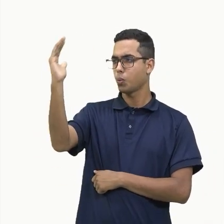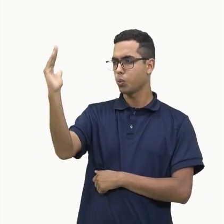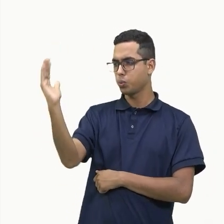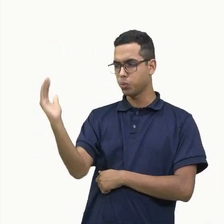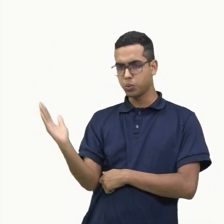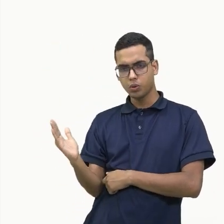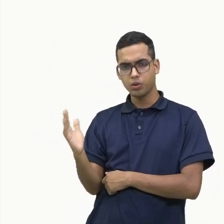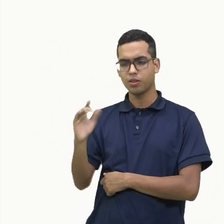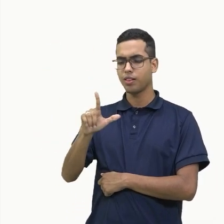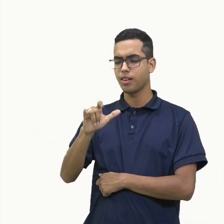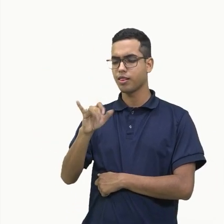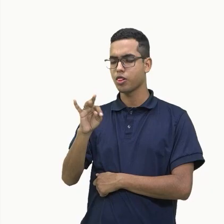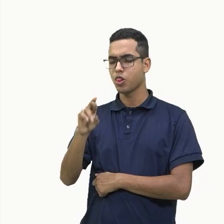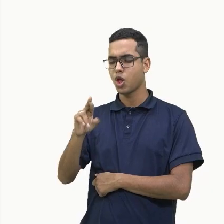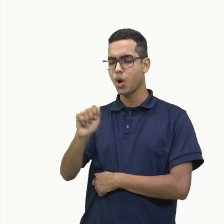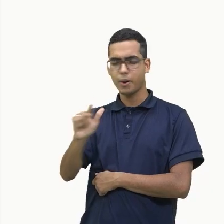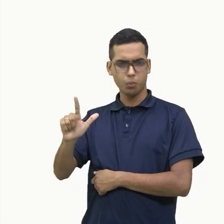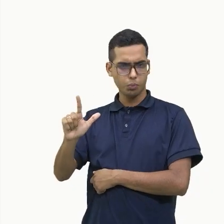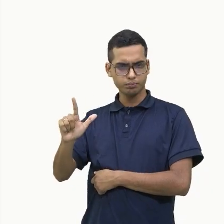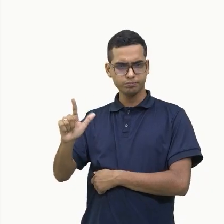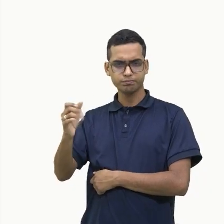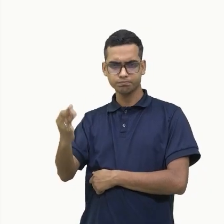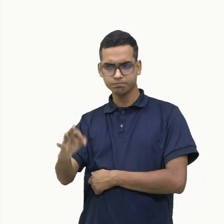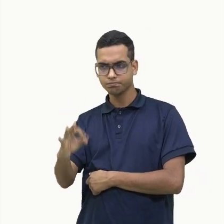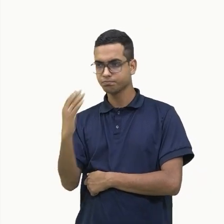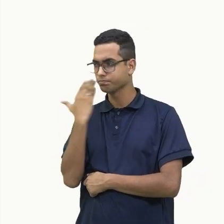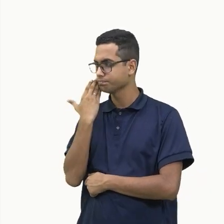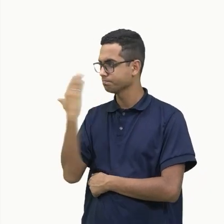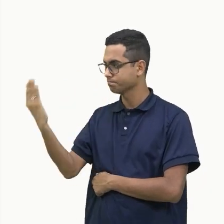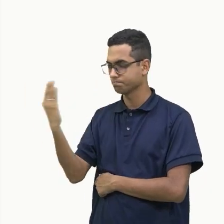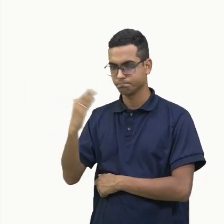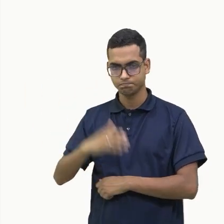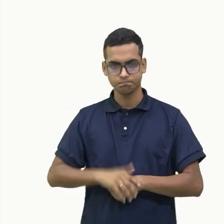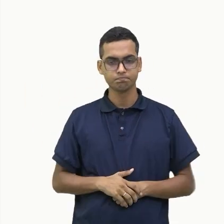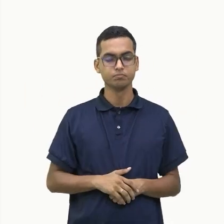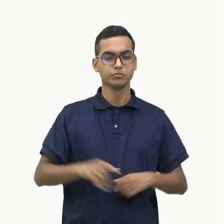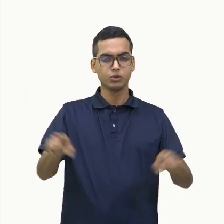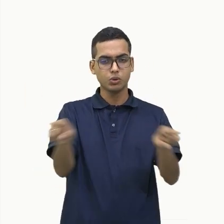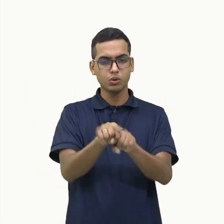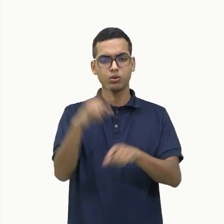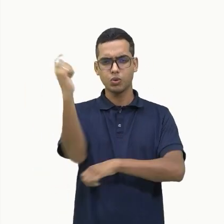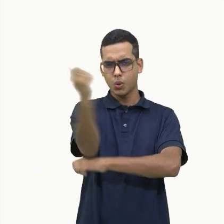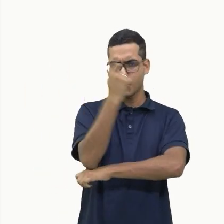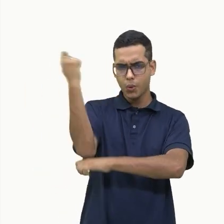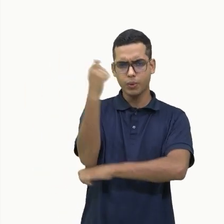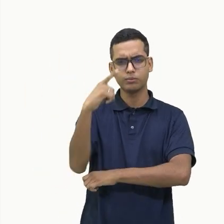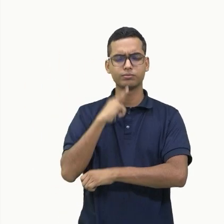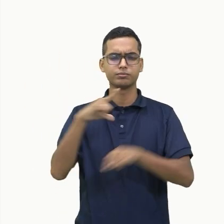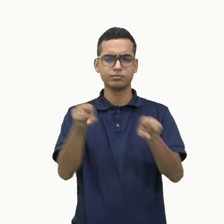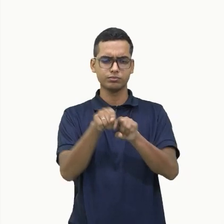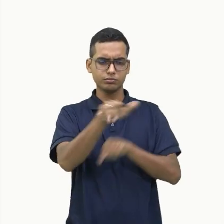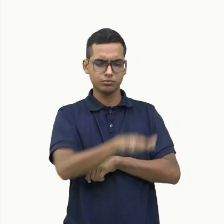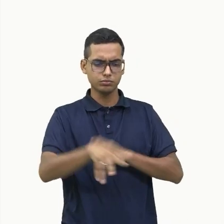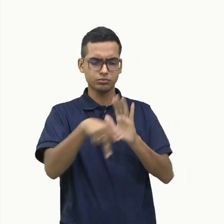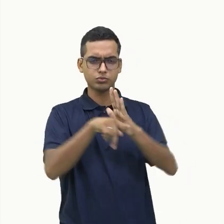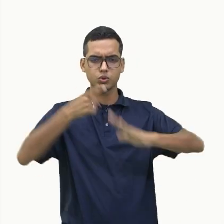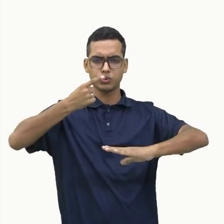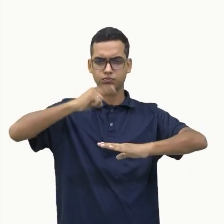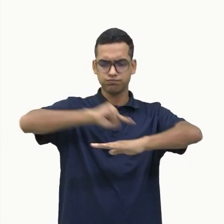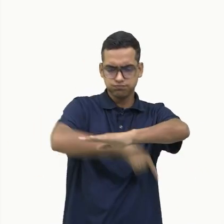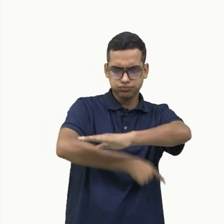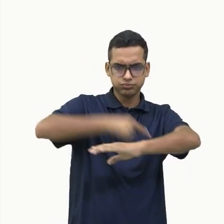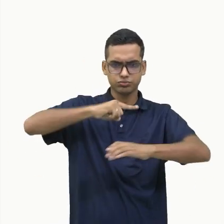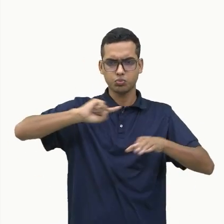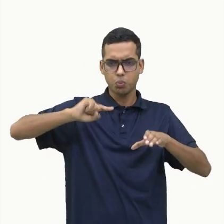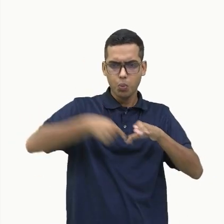acaba observando áreas, né, com esse destaque da extração de petróleo. Na